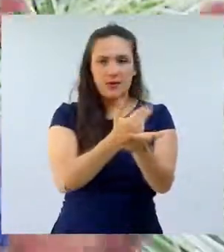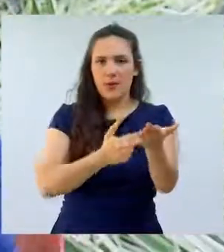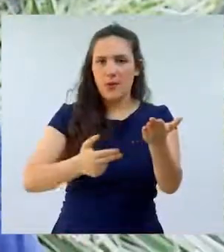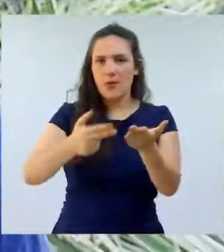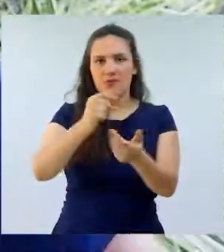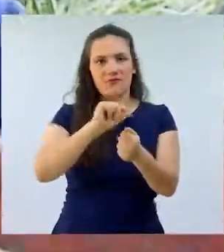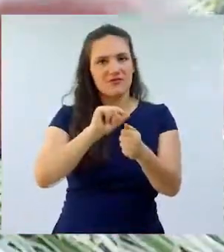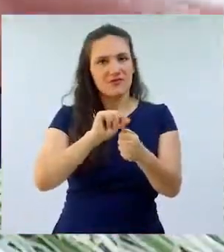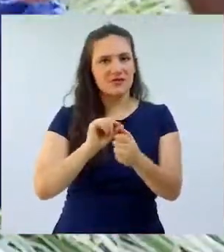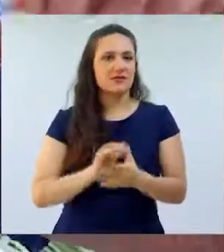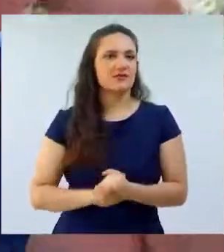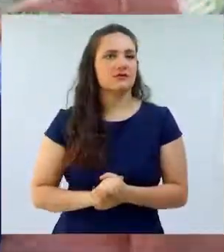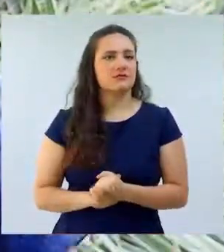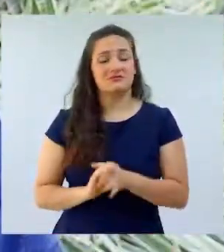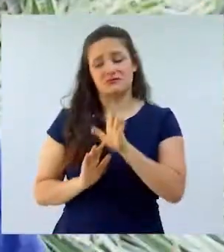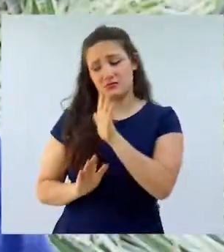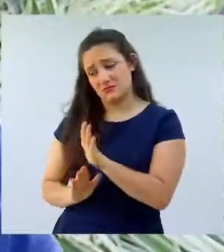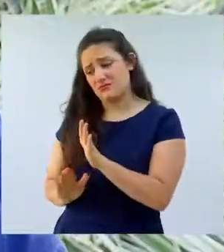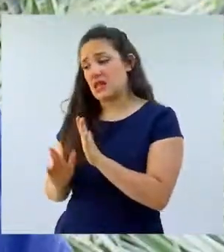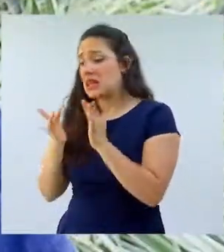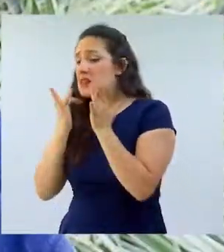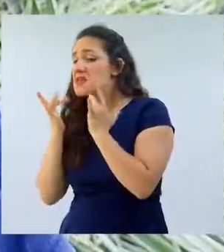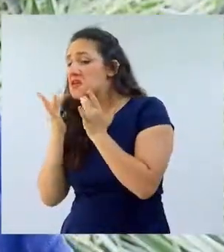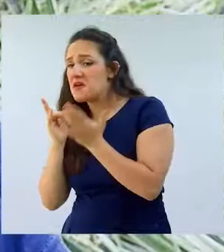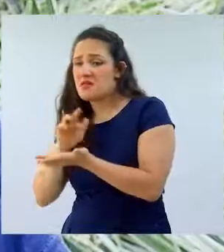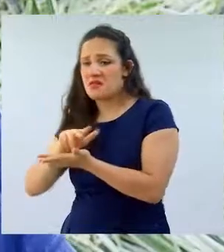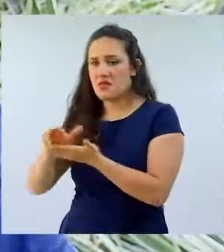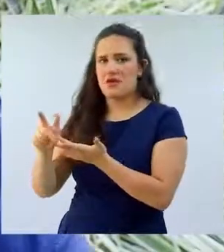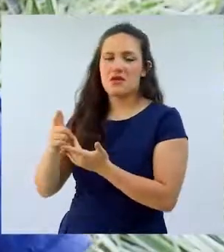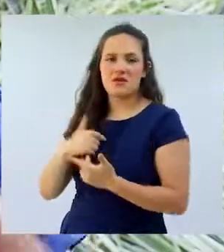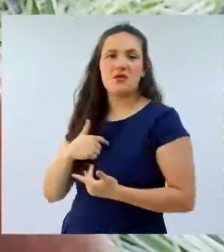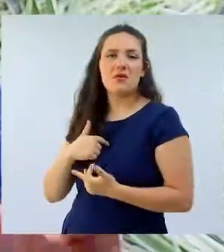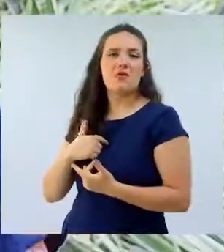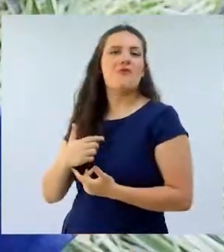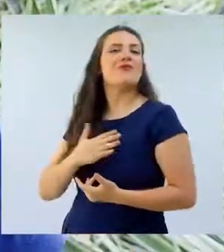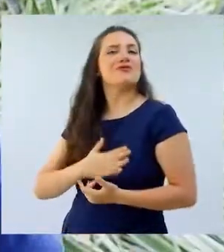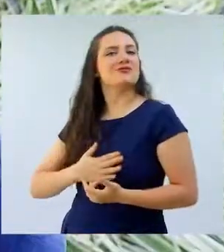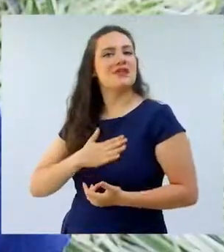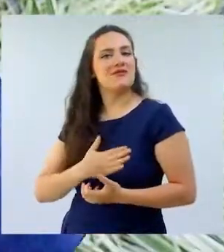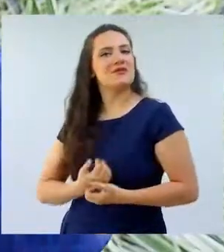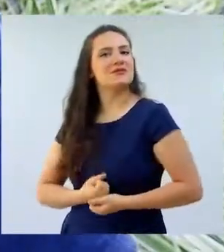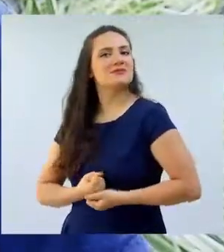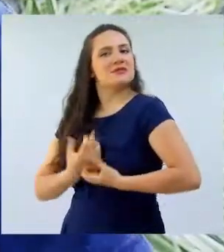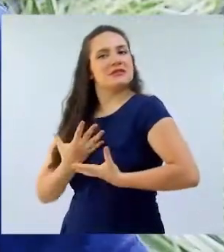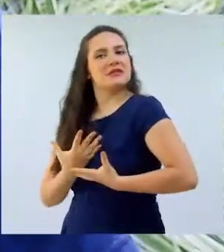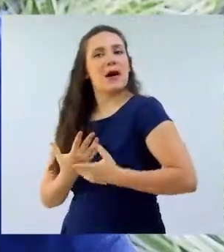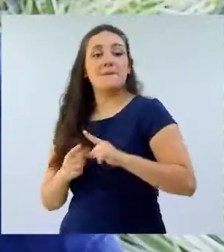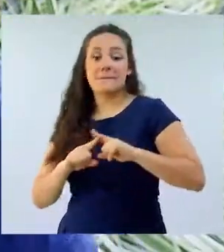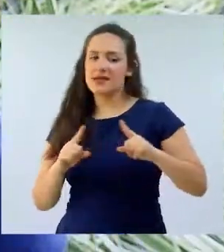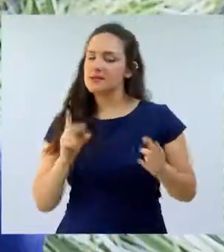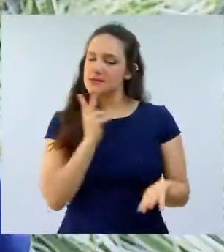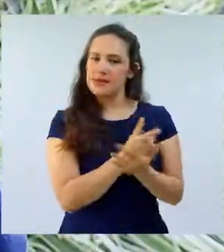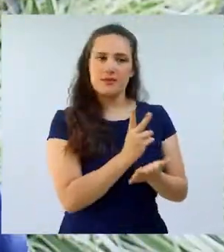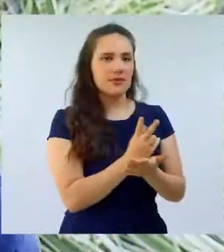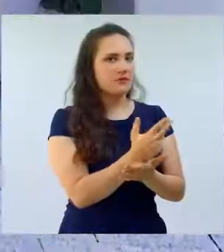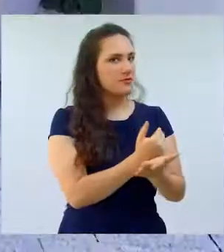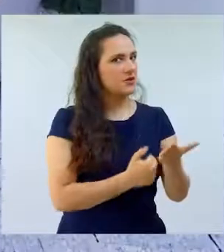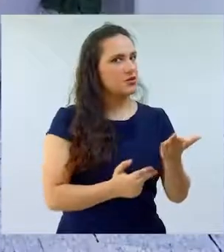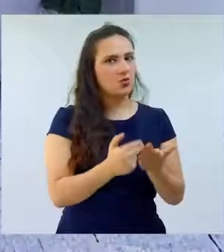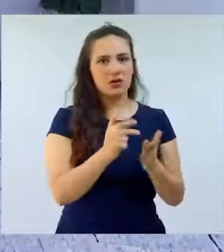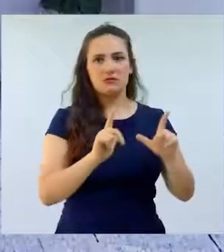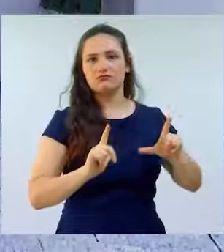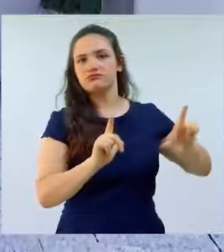O outro era para extravasar, extrapolar e tirar, para você poder aprender a se expressar em público. Talvez fosse isso que eu fui buscar o teatro.